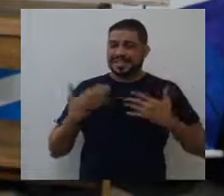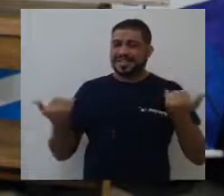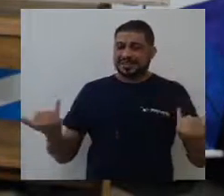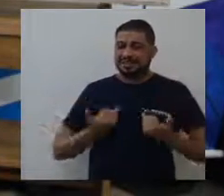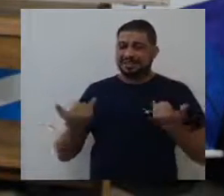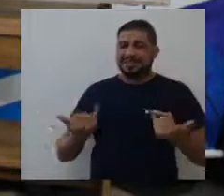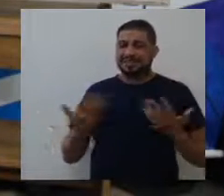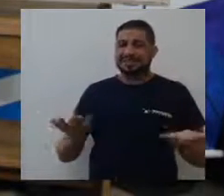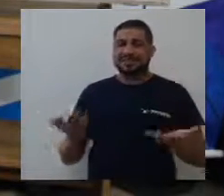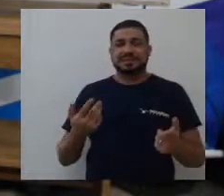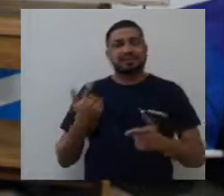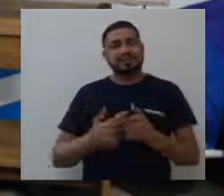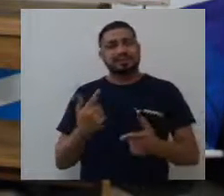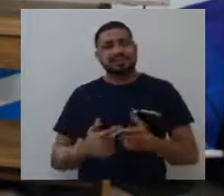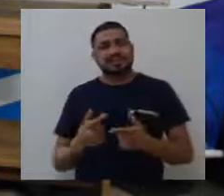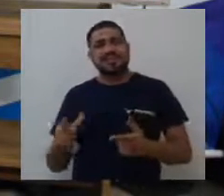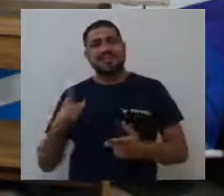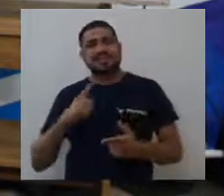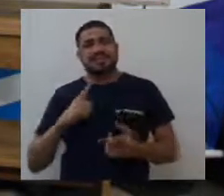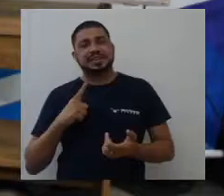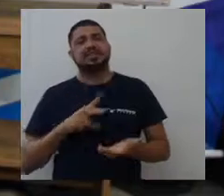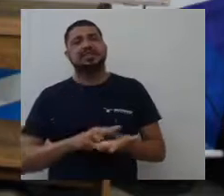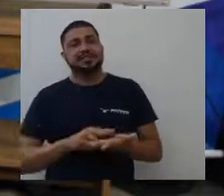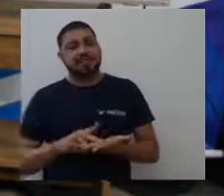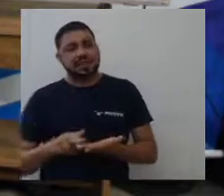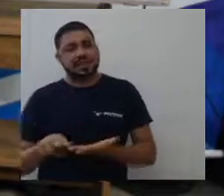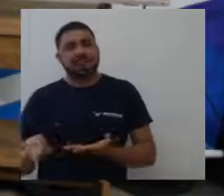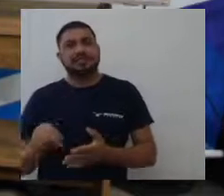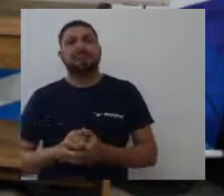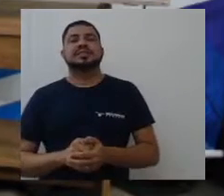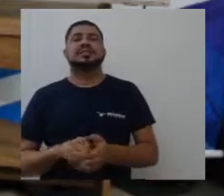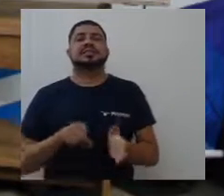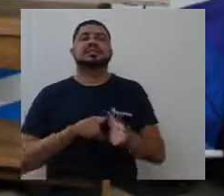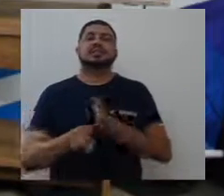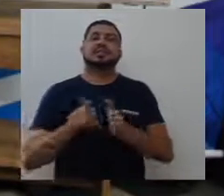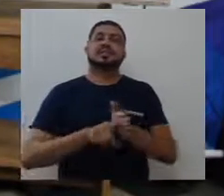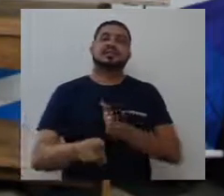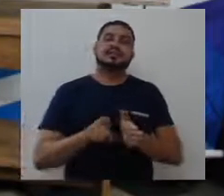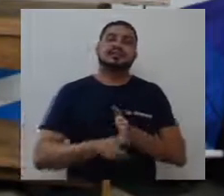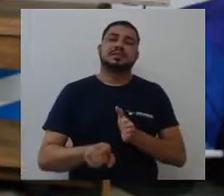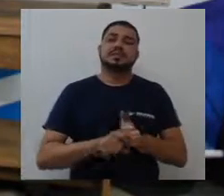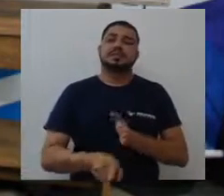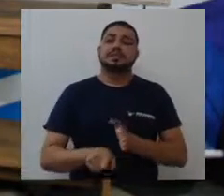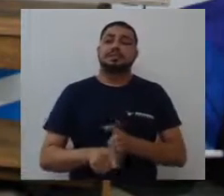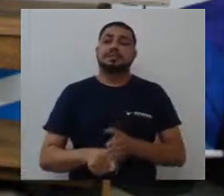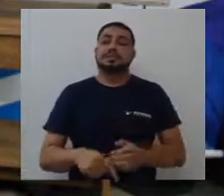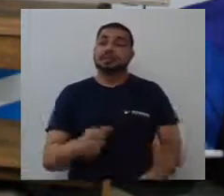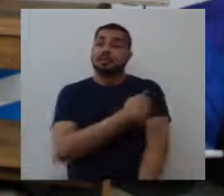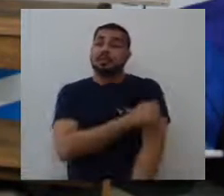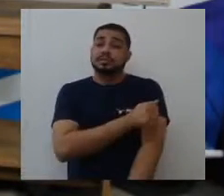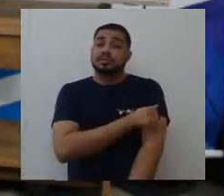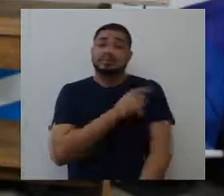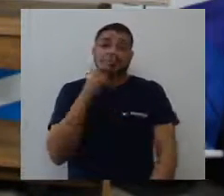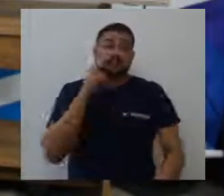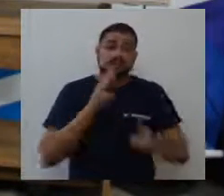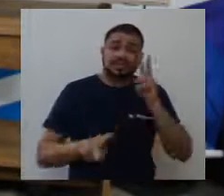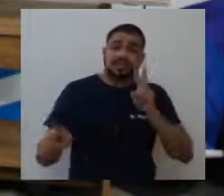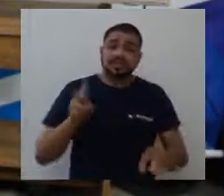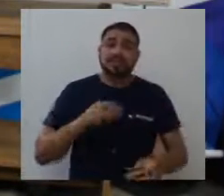noção. Porque a gente vai tratar aqui um monte de abordagens, de questões, para o estudante ver como é que